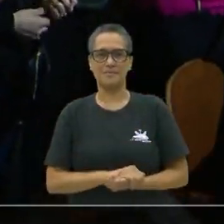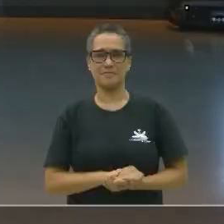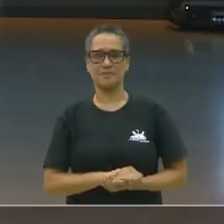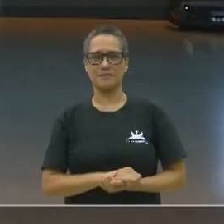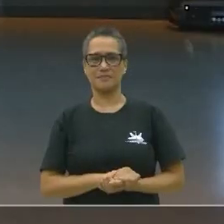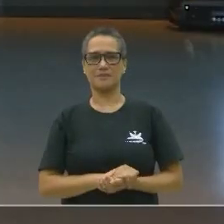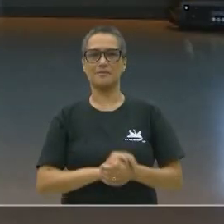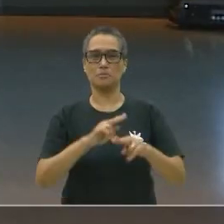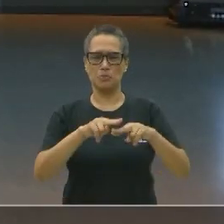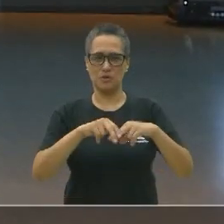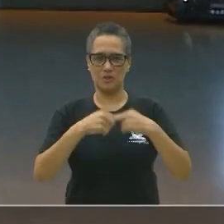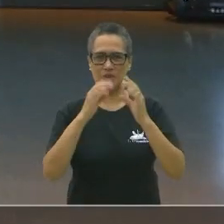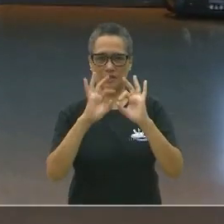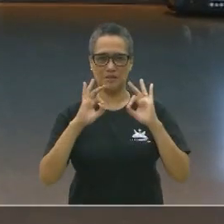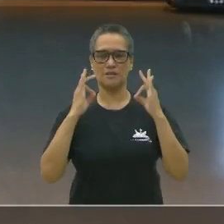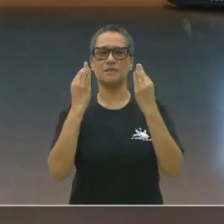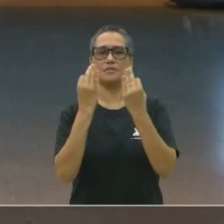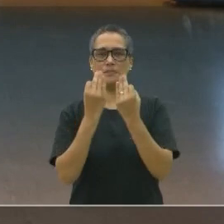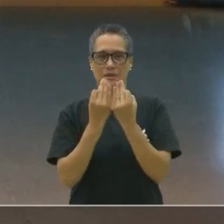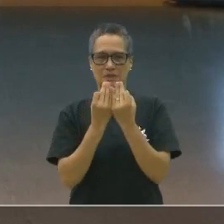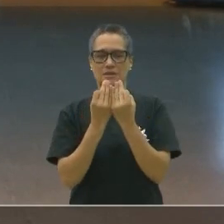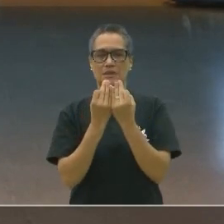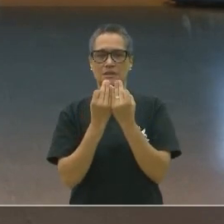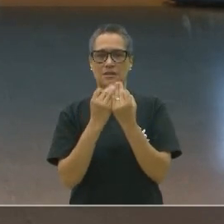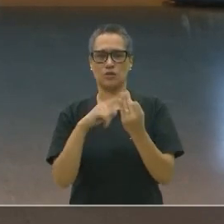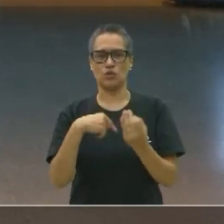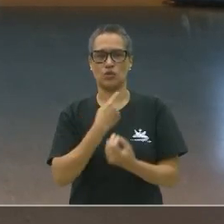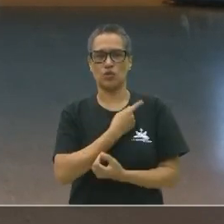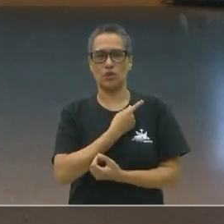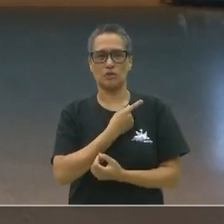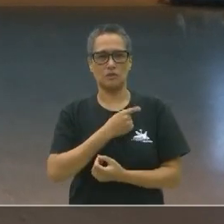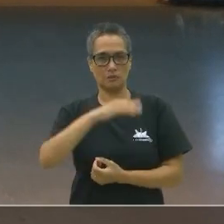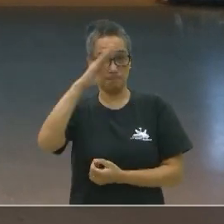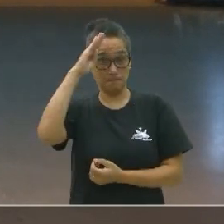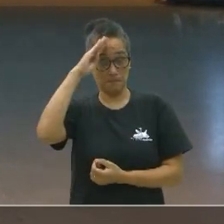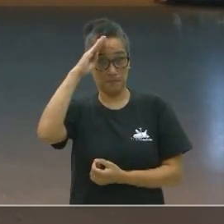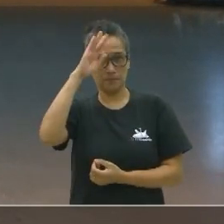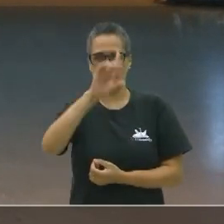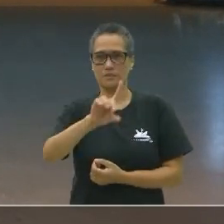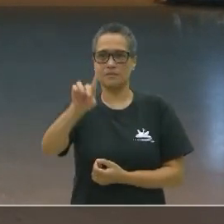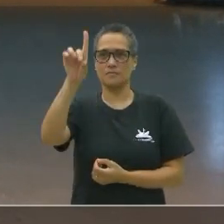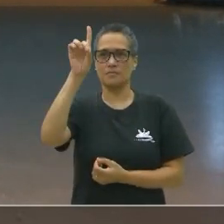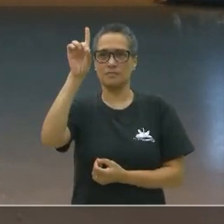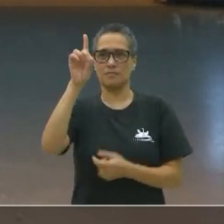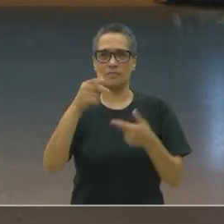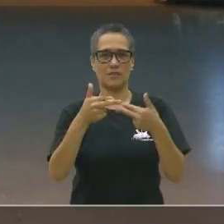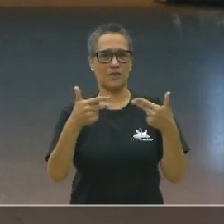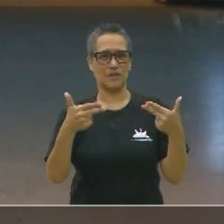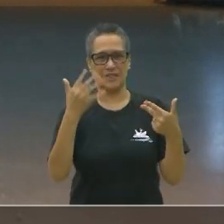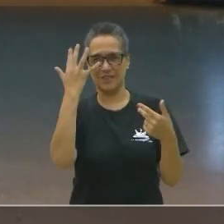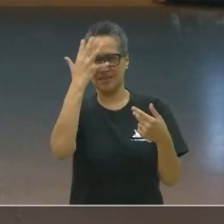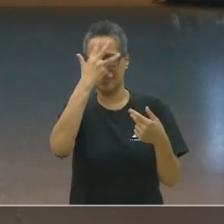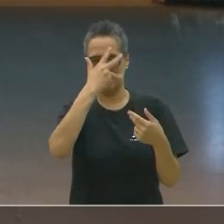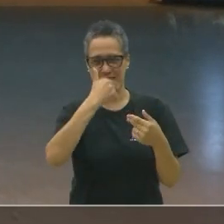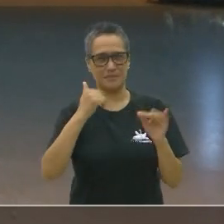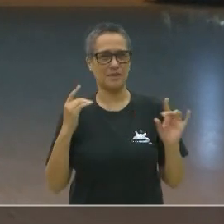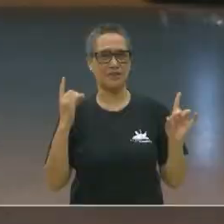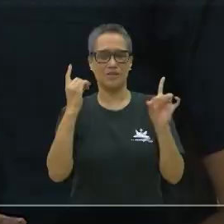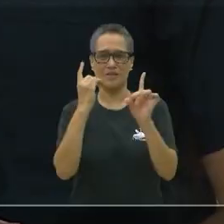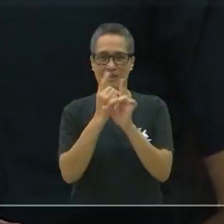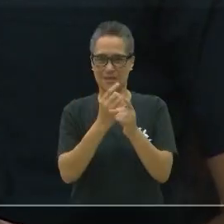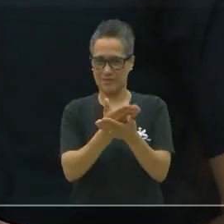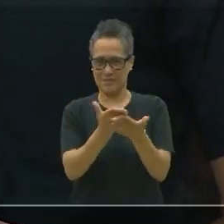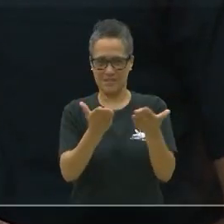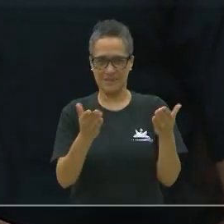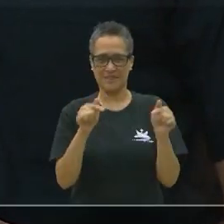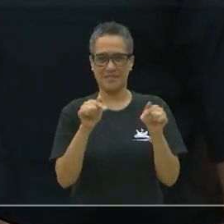Por isso, família, no nosso exército de Deus, coisas lindas, que felicidade encontrar vocês aqui.